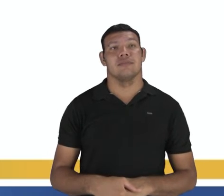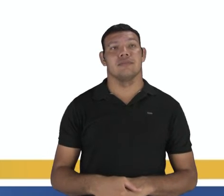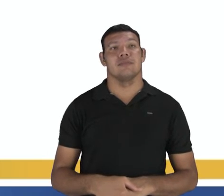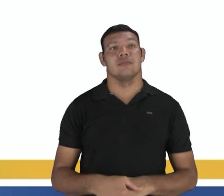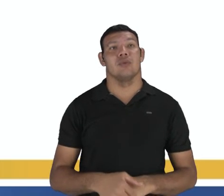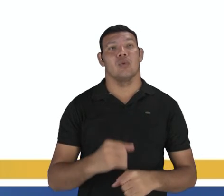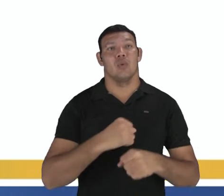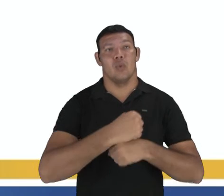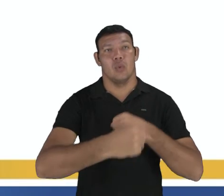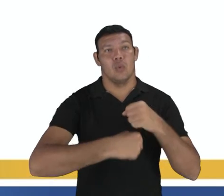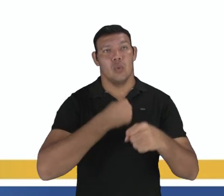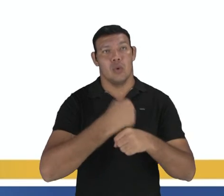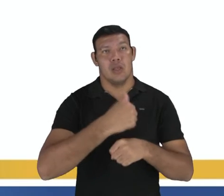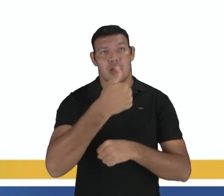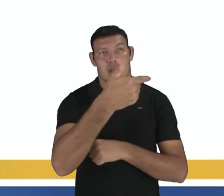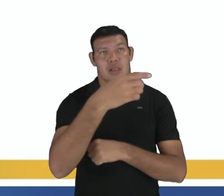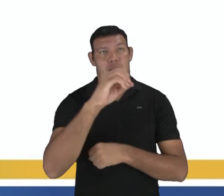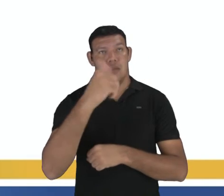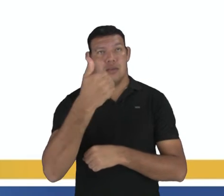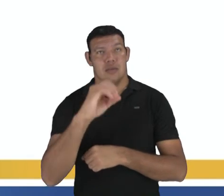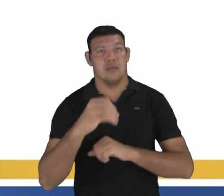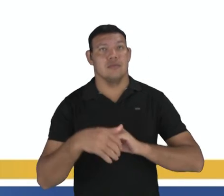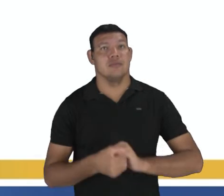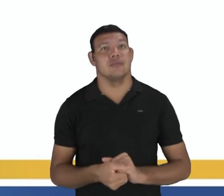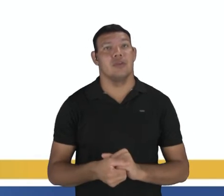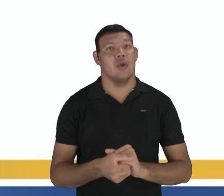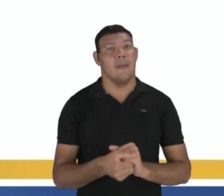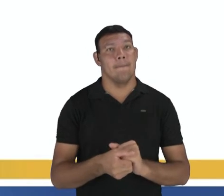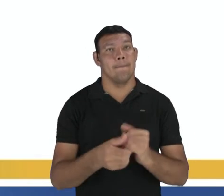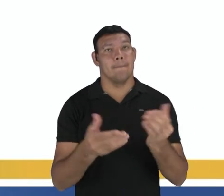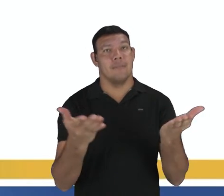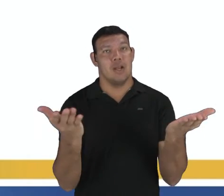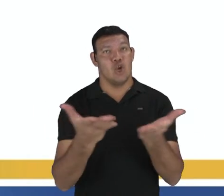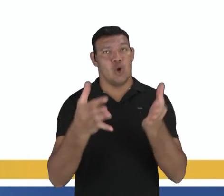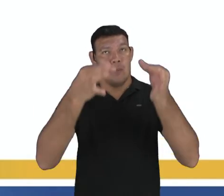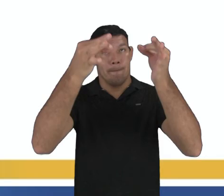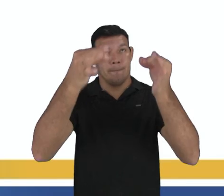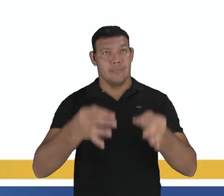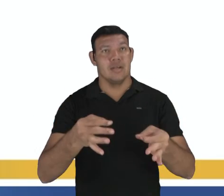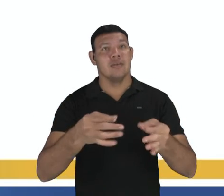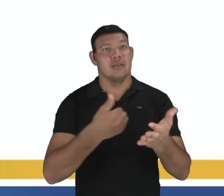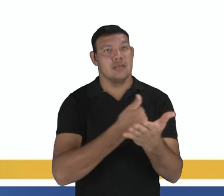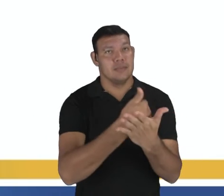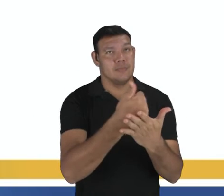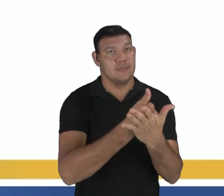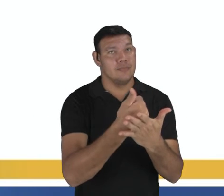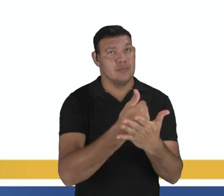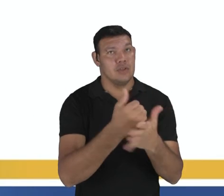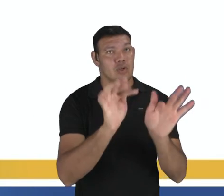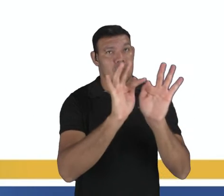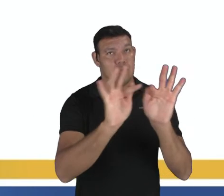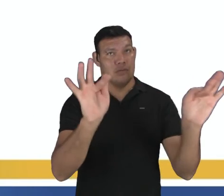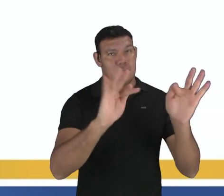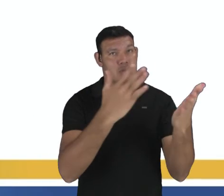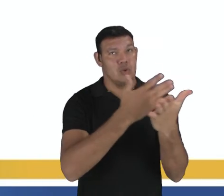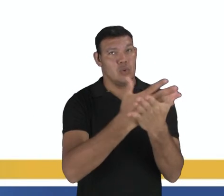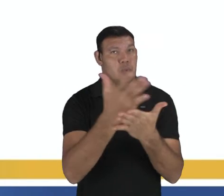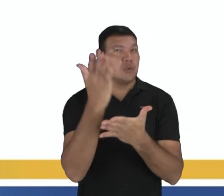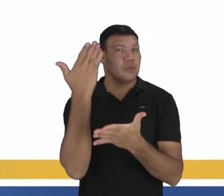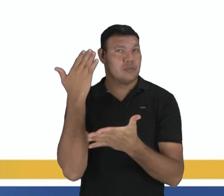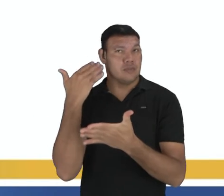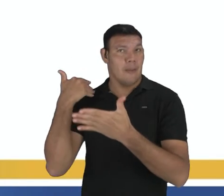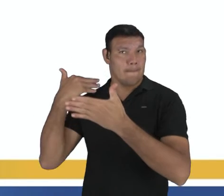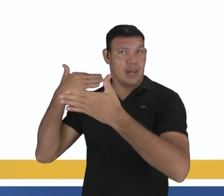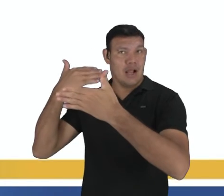frase começou no passado e se prolonga até o presente. Essa afirmação é verdadeira ou